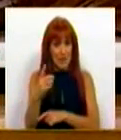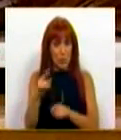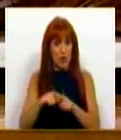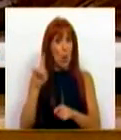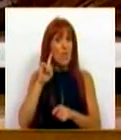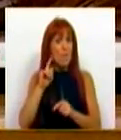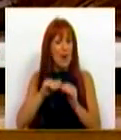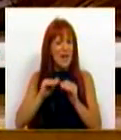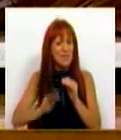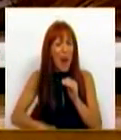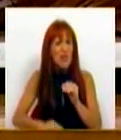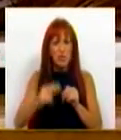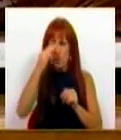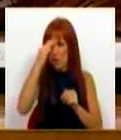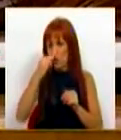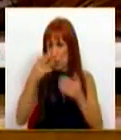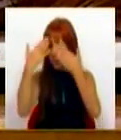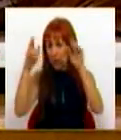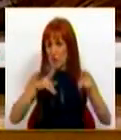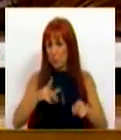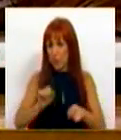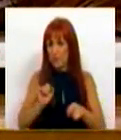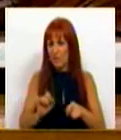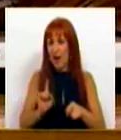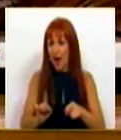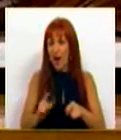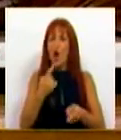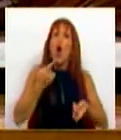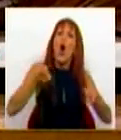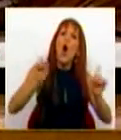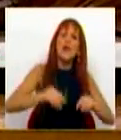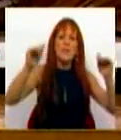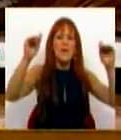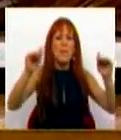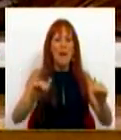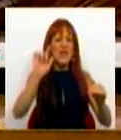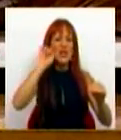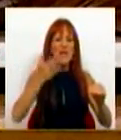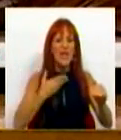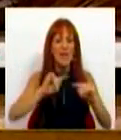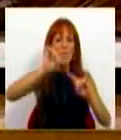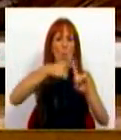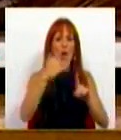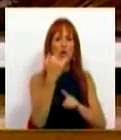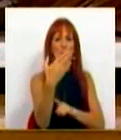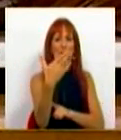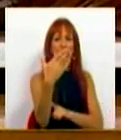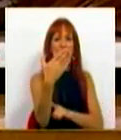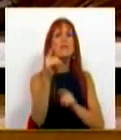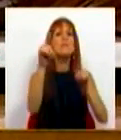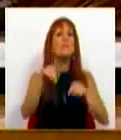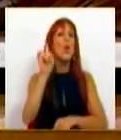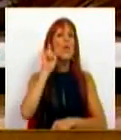o valor mais baixo da história democrática portuguesa, voltaremos a baixar o déficit em 2017